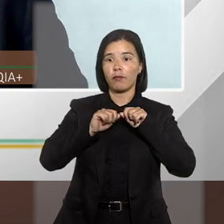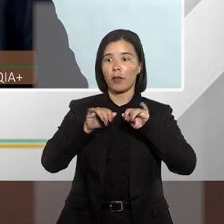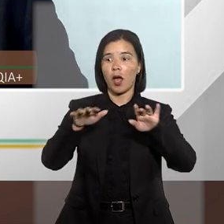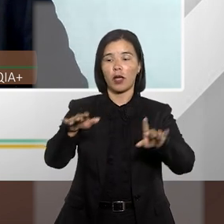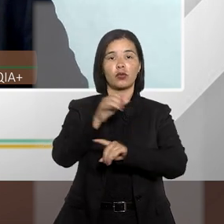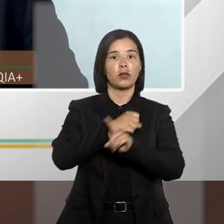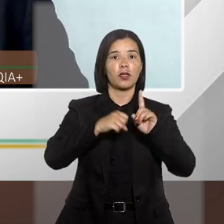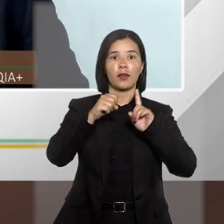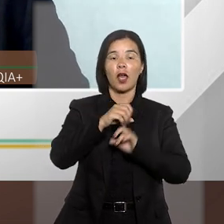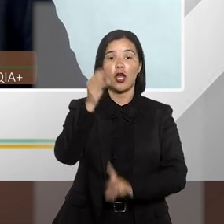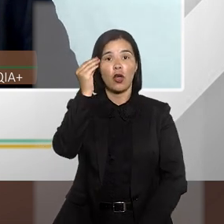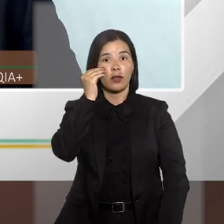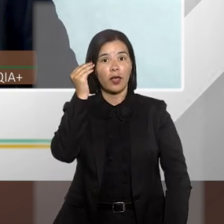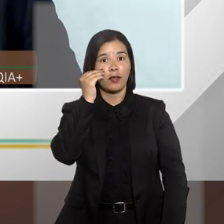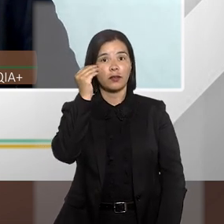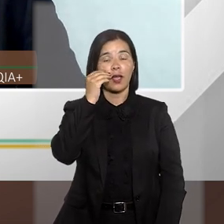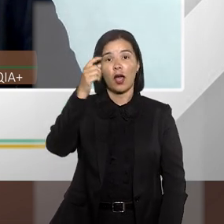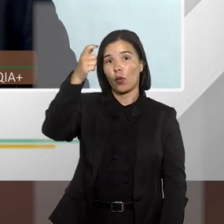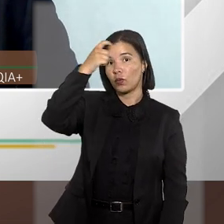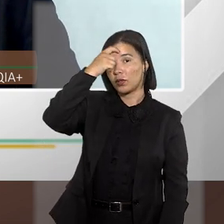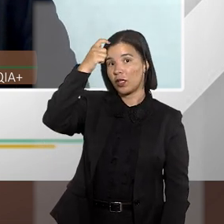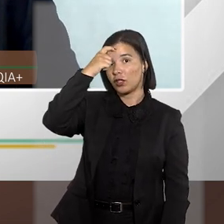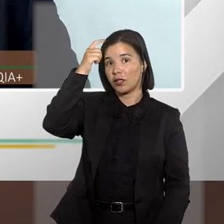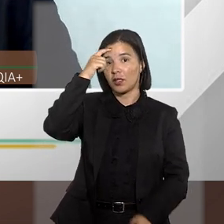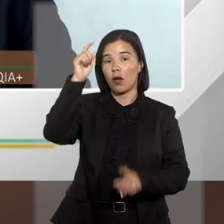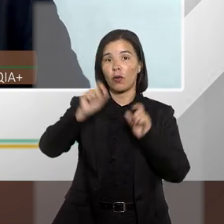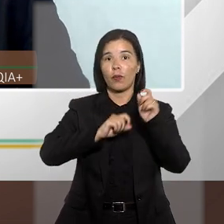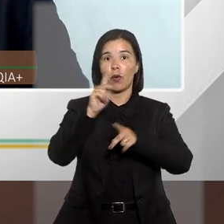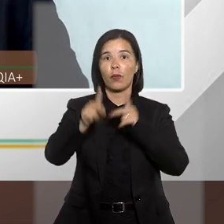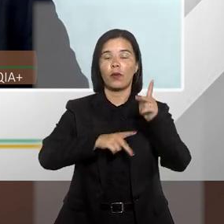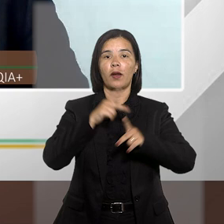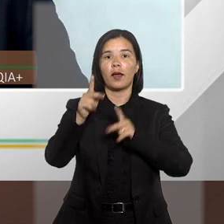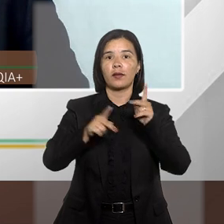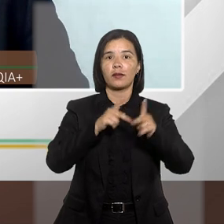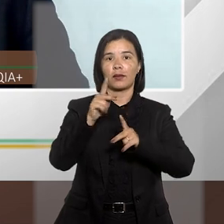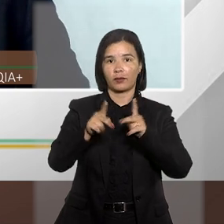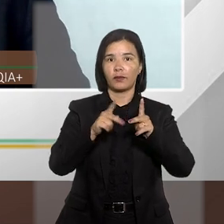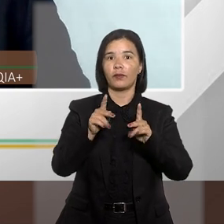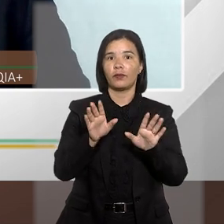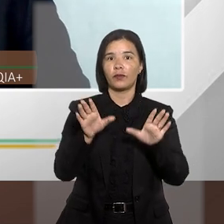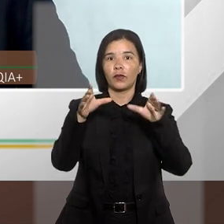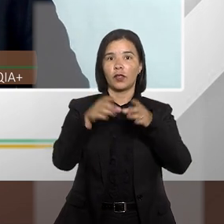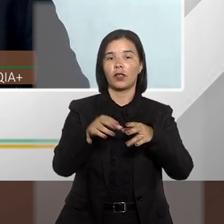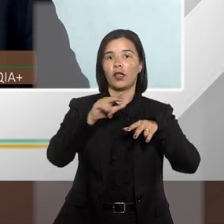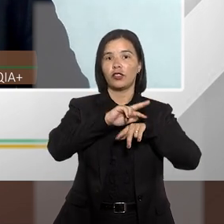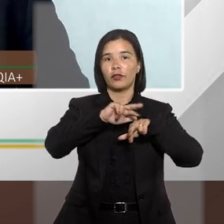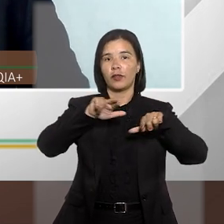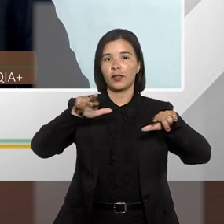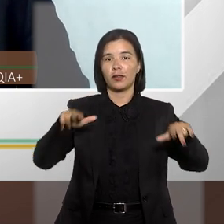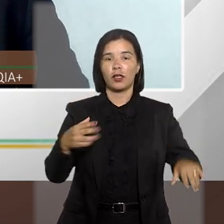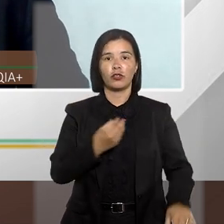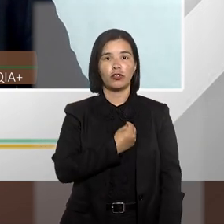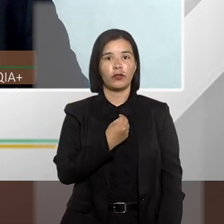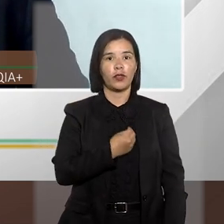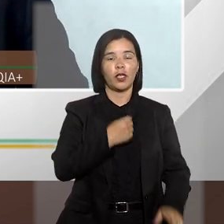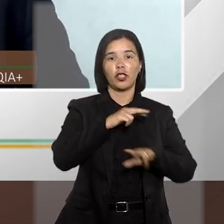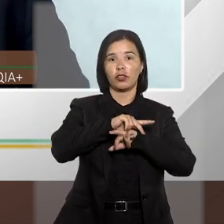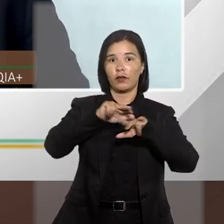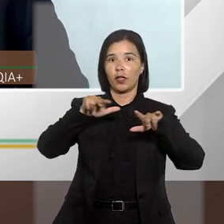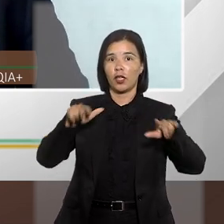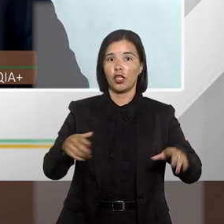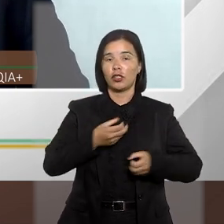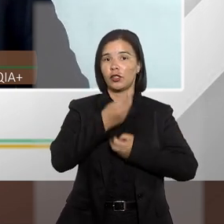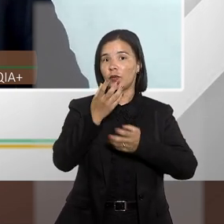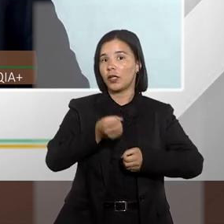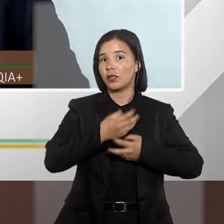sociedade e tentar conscientizar a população a respeito da diversidade das formas de vida, da diversidade das formas de